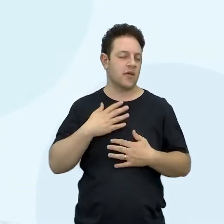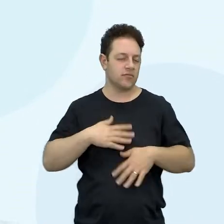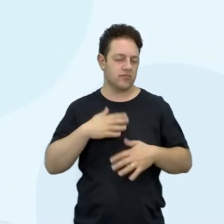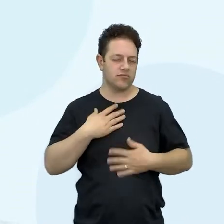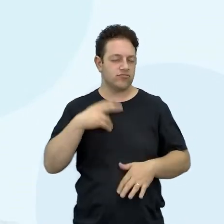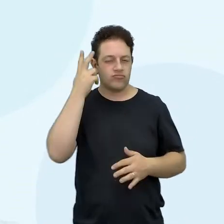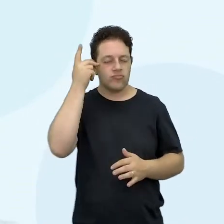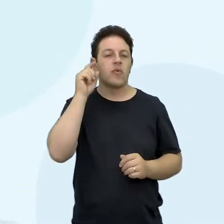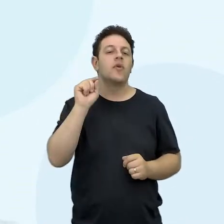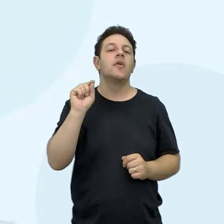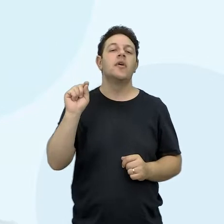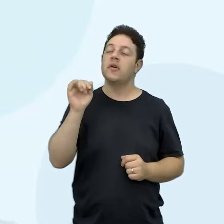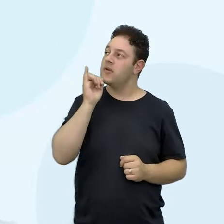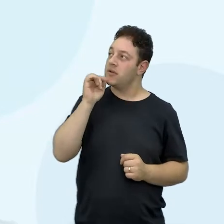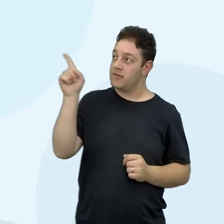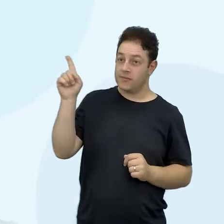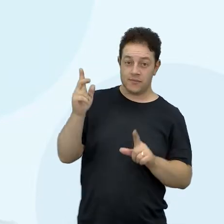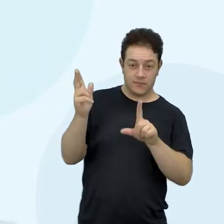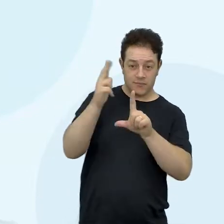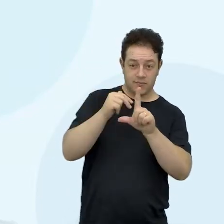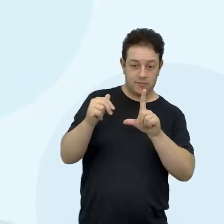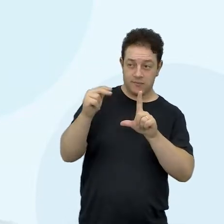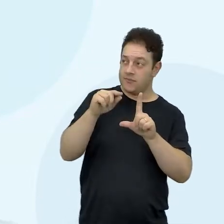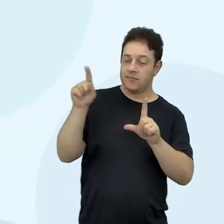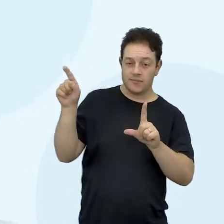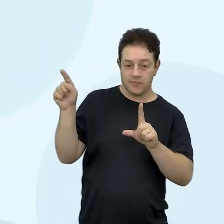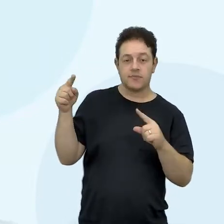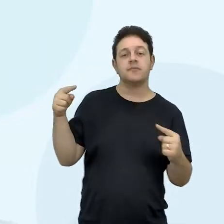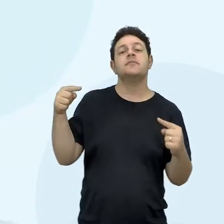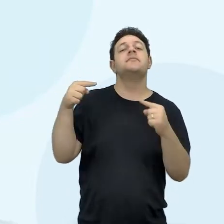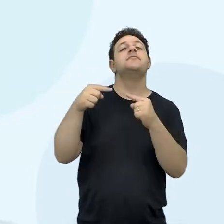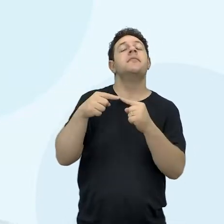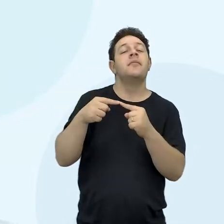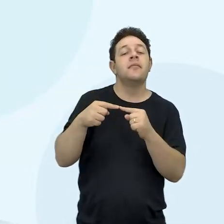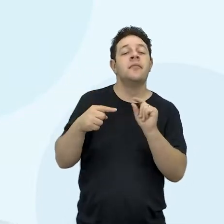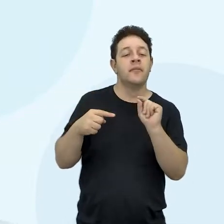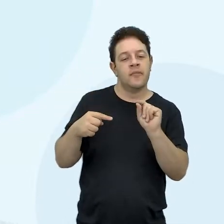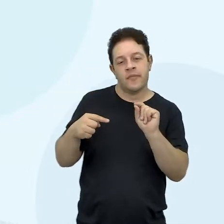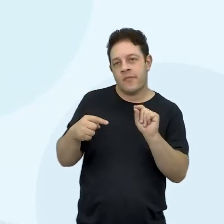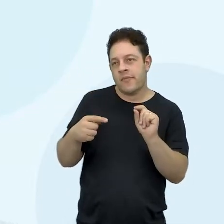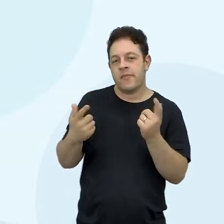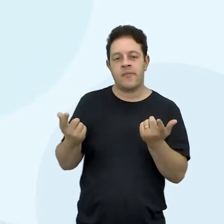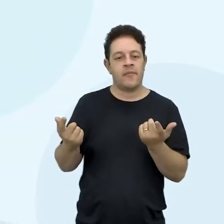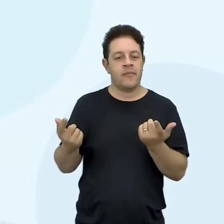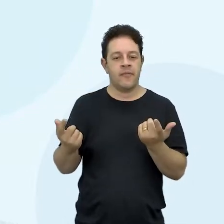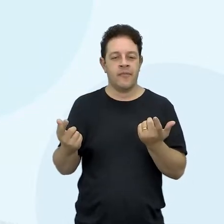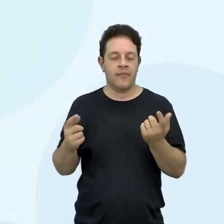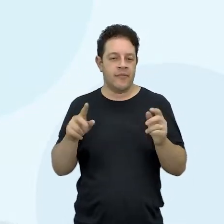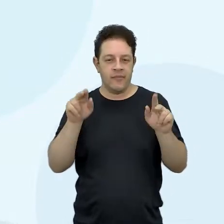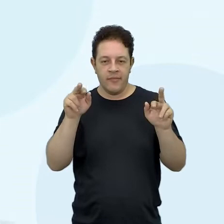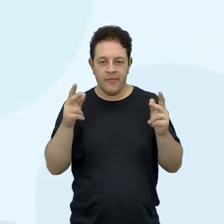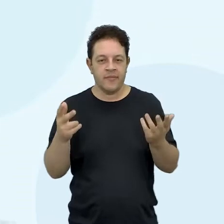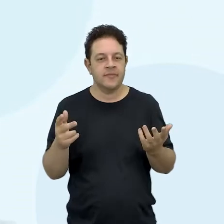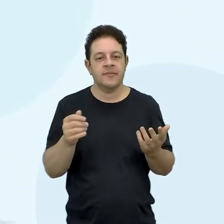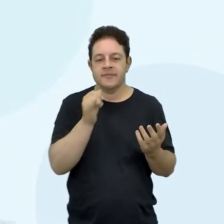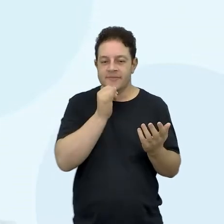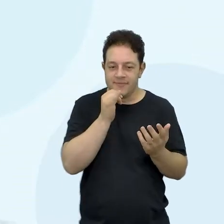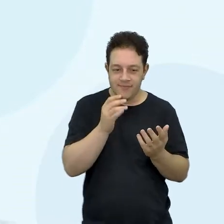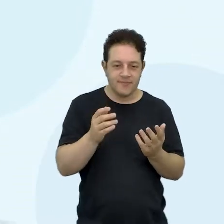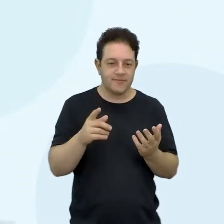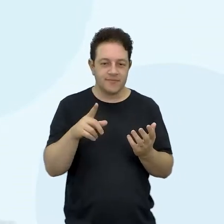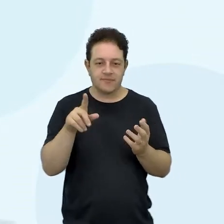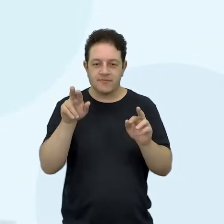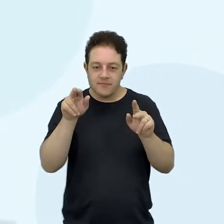tranquila de que esse desenho aí corresponde a um cômodo, enfim, que está